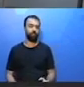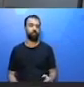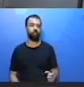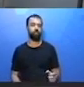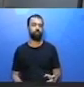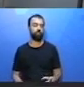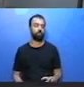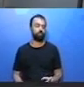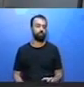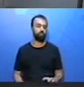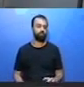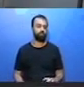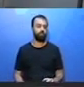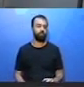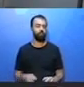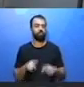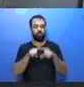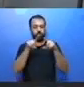Paralelogramo.